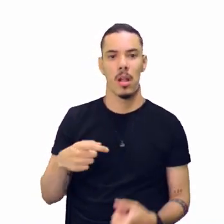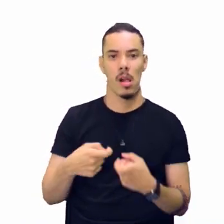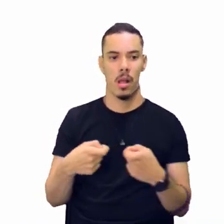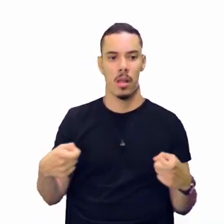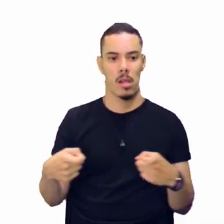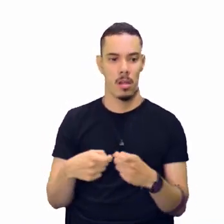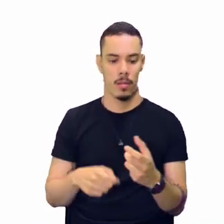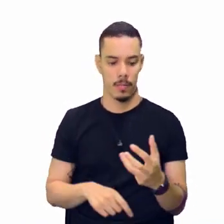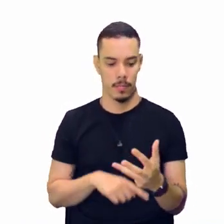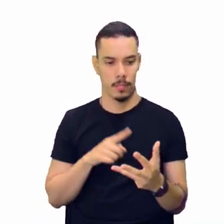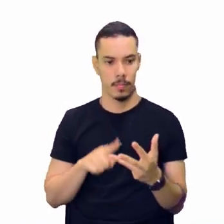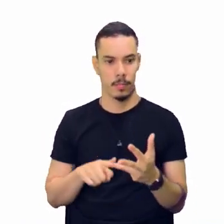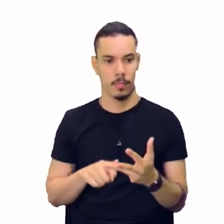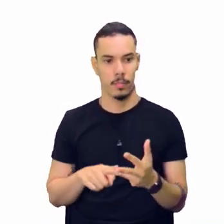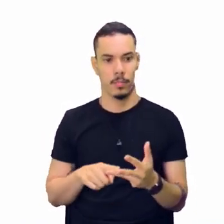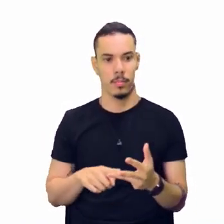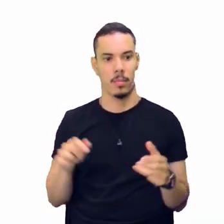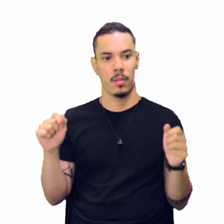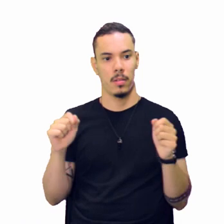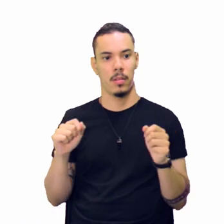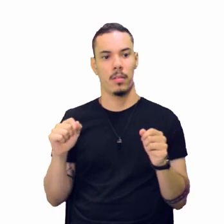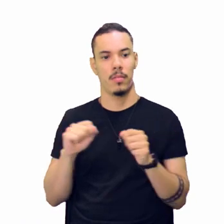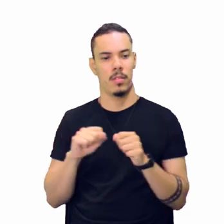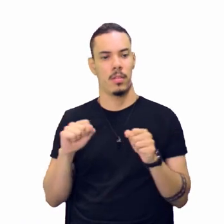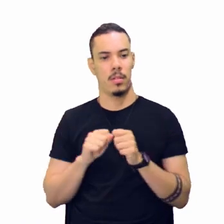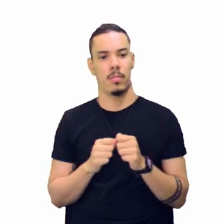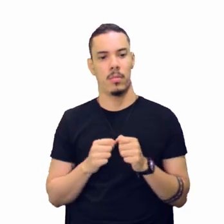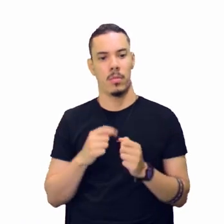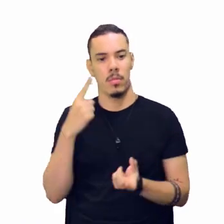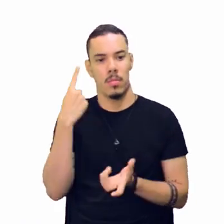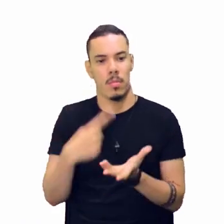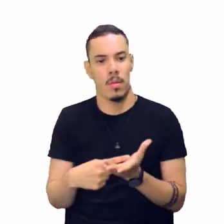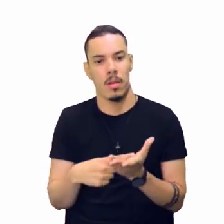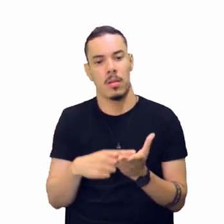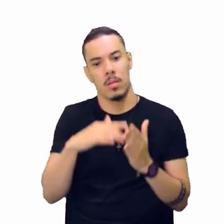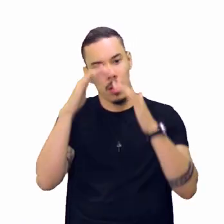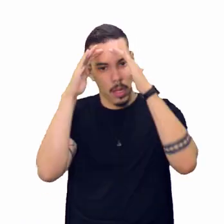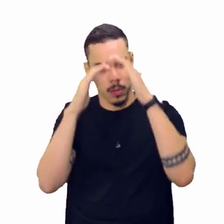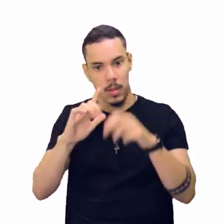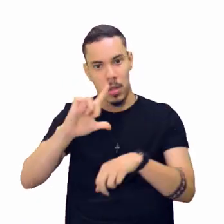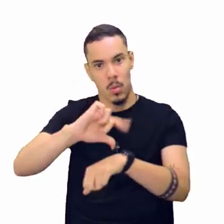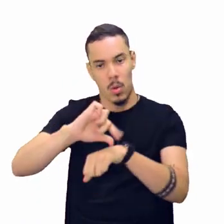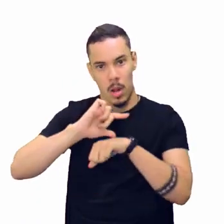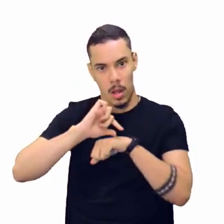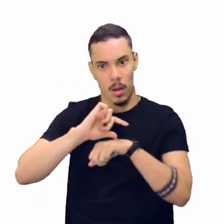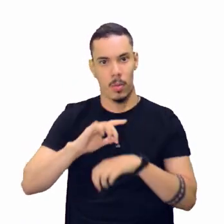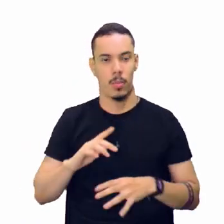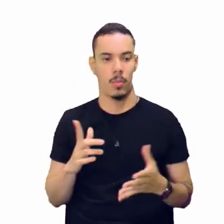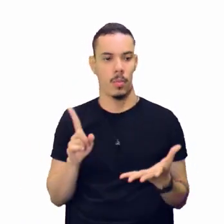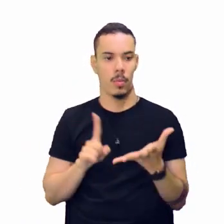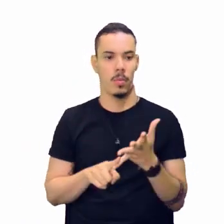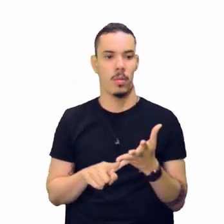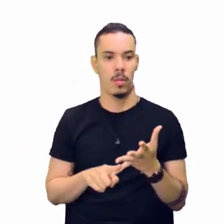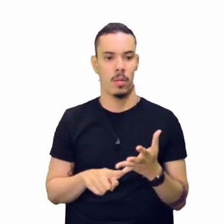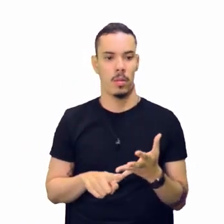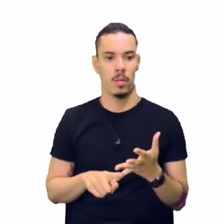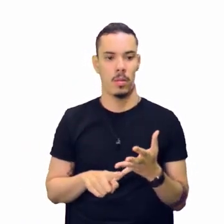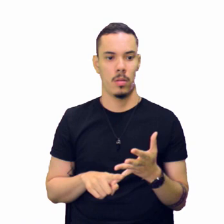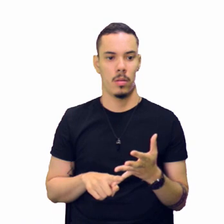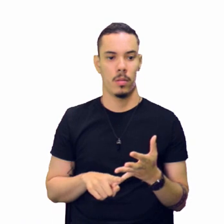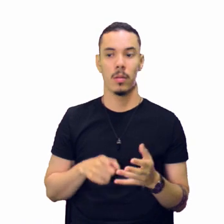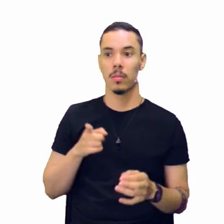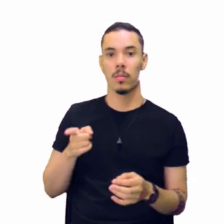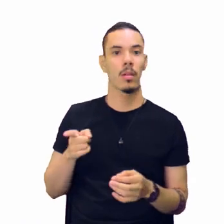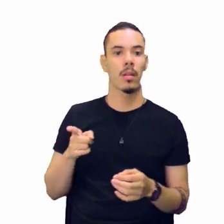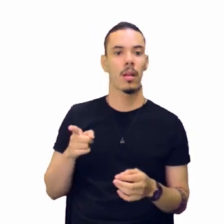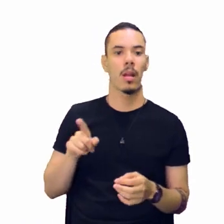látex? E fizemos um pacto de um respeitar o horário do outro. E o